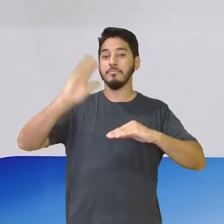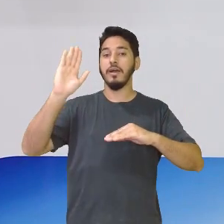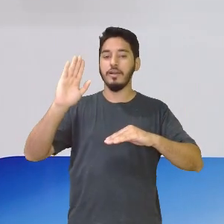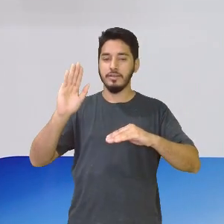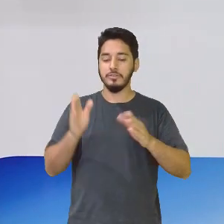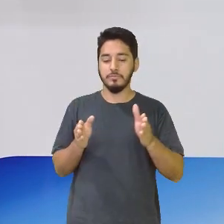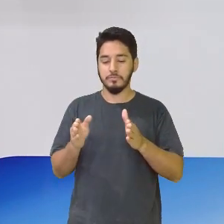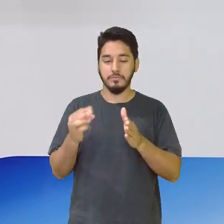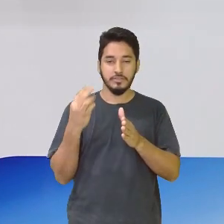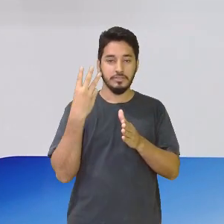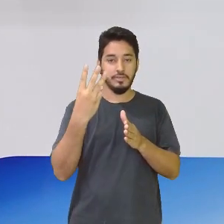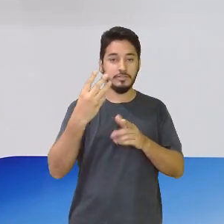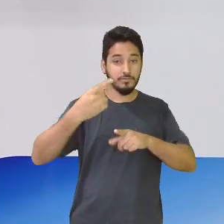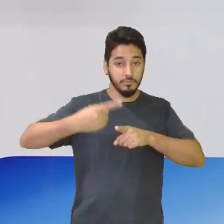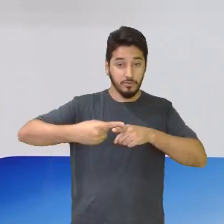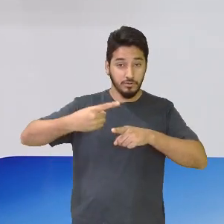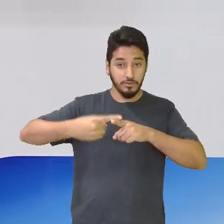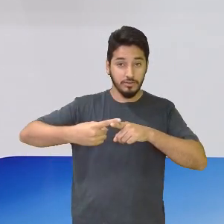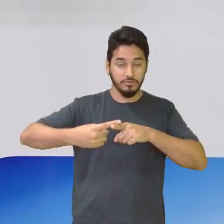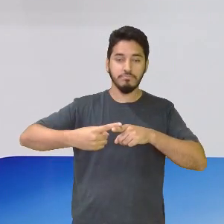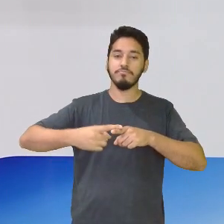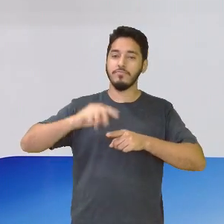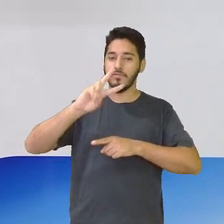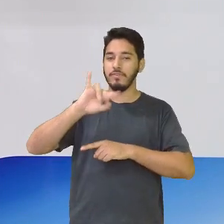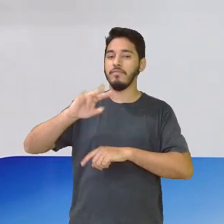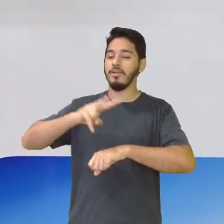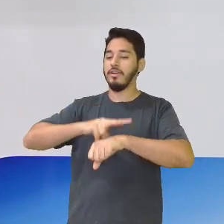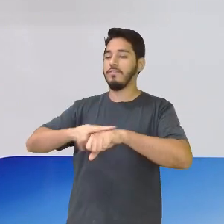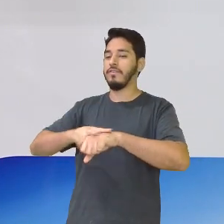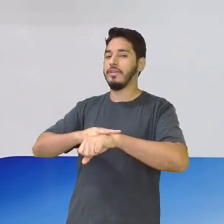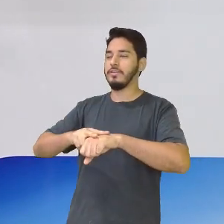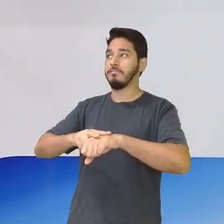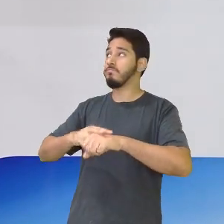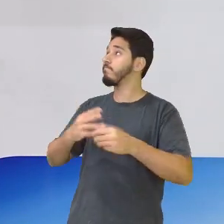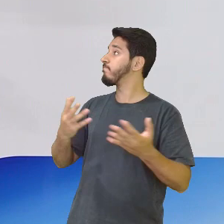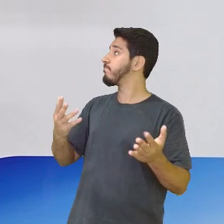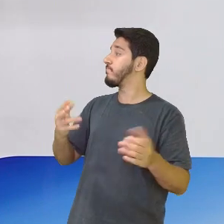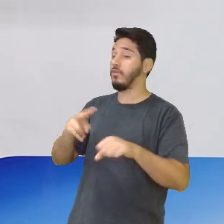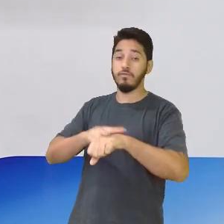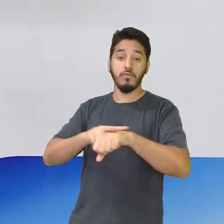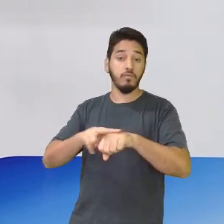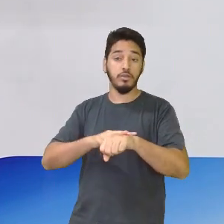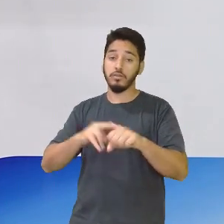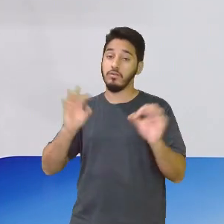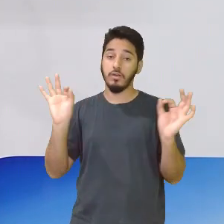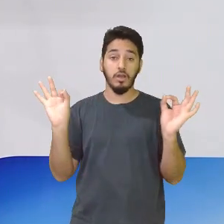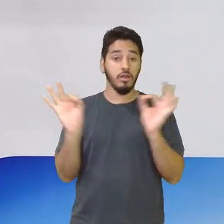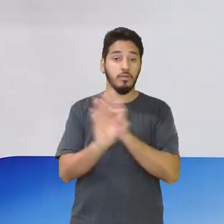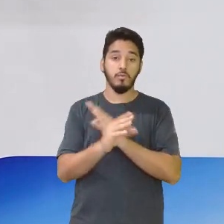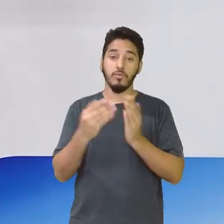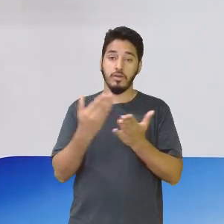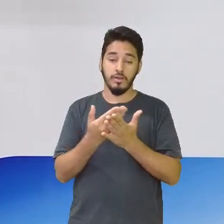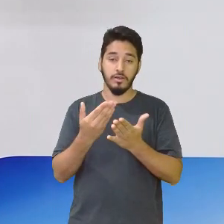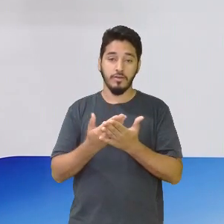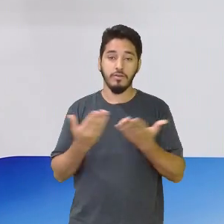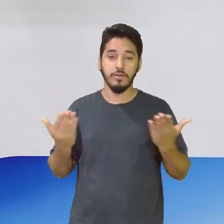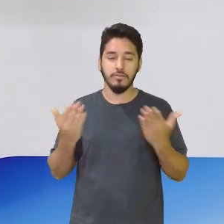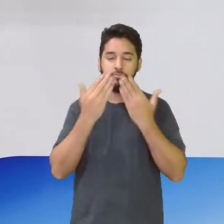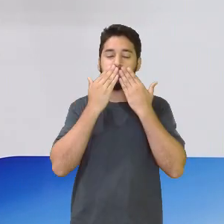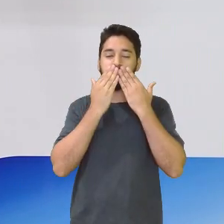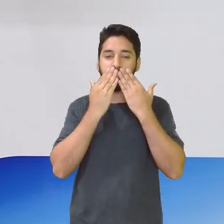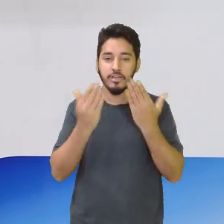módulo 3, porque ó, vai ficar verde, e se ficou verde é o final da nossa aula.